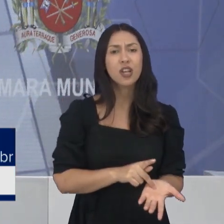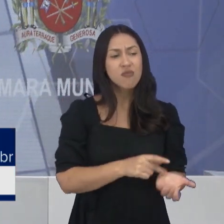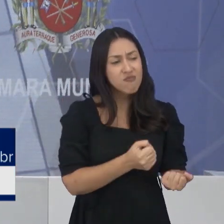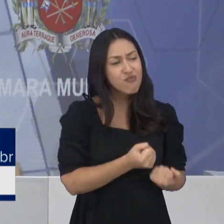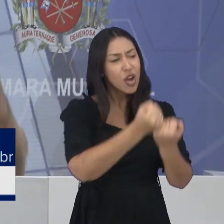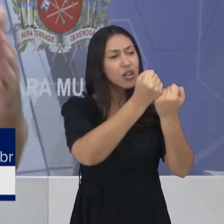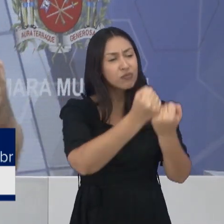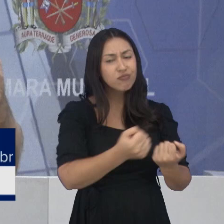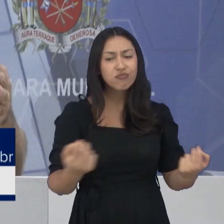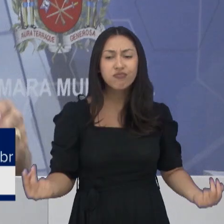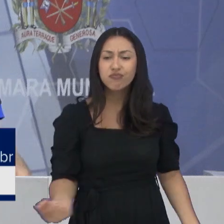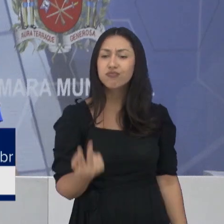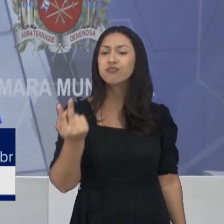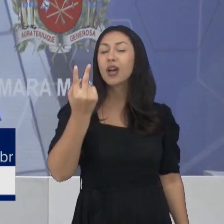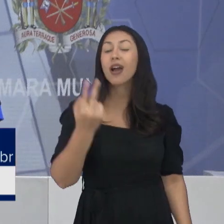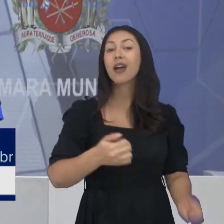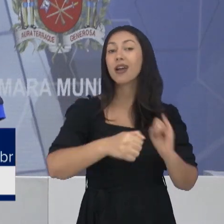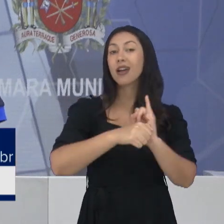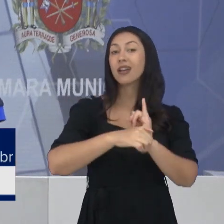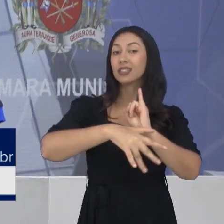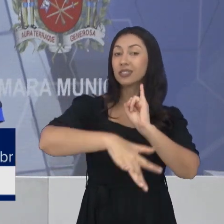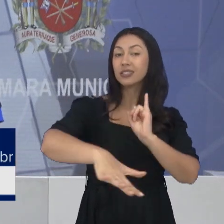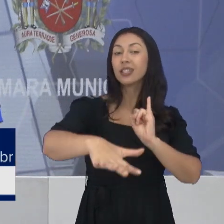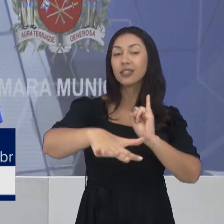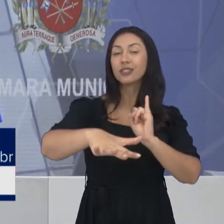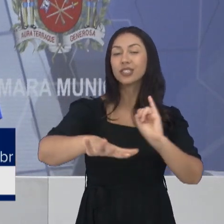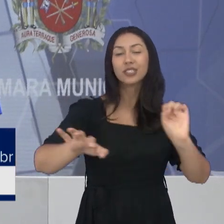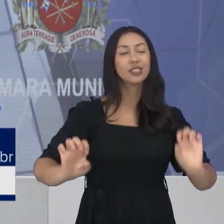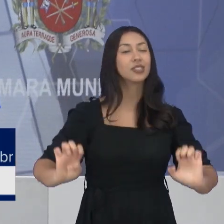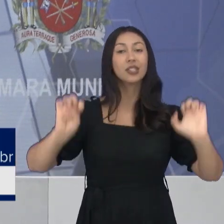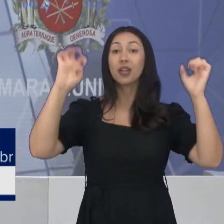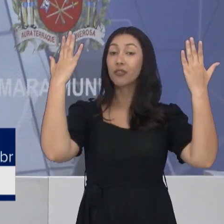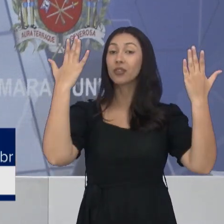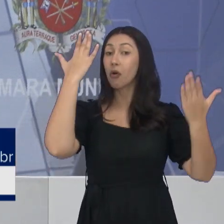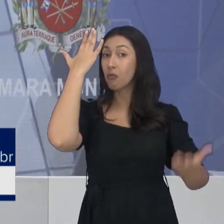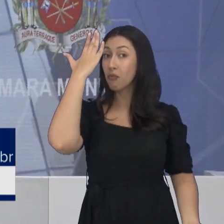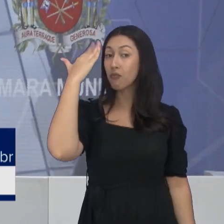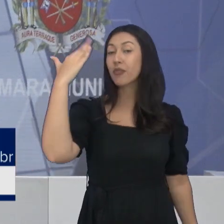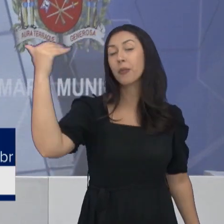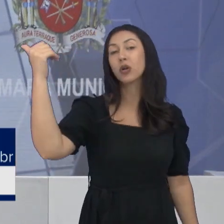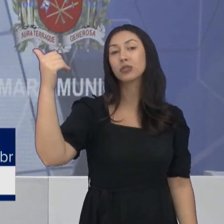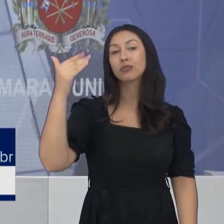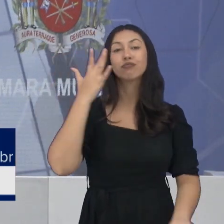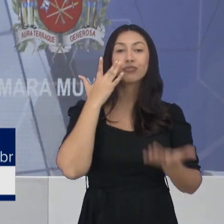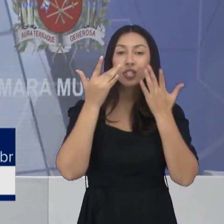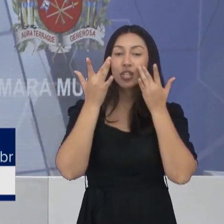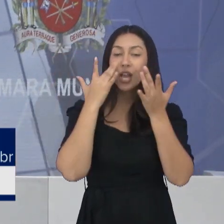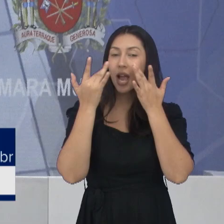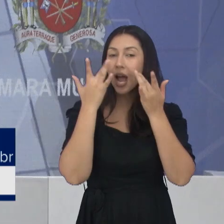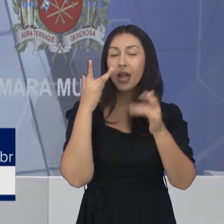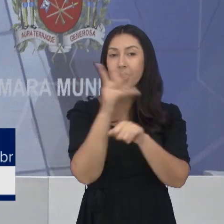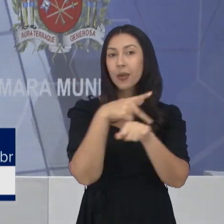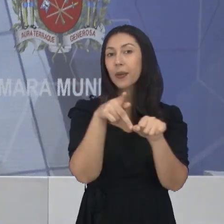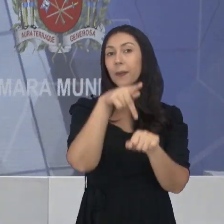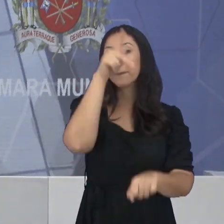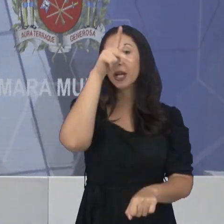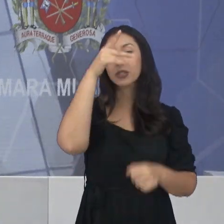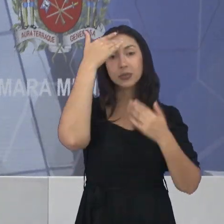mérito à Igreja da cidade e esse grande evento que é o Alto de Páscoa. Obrigado, presidente.